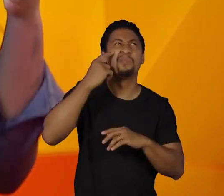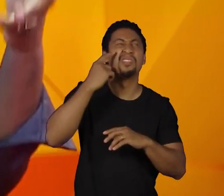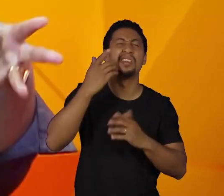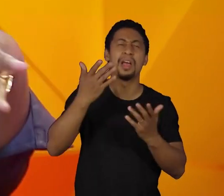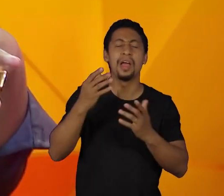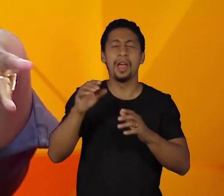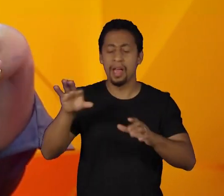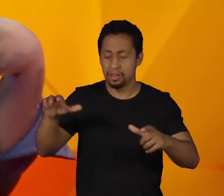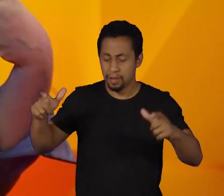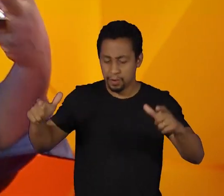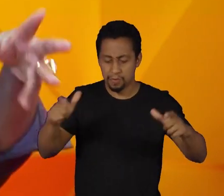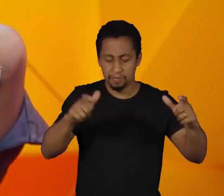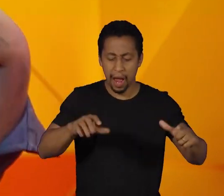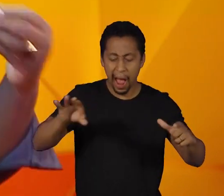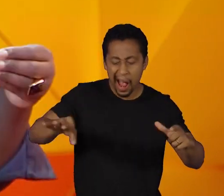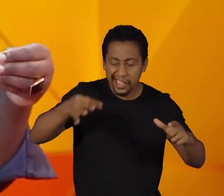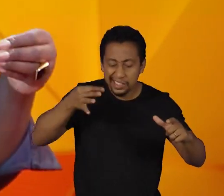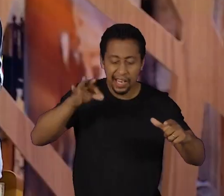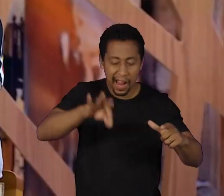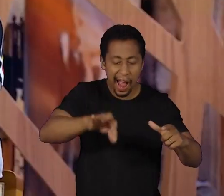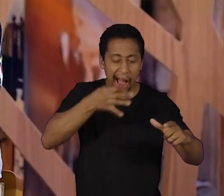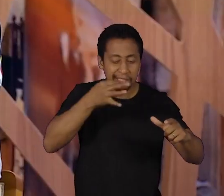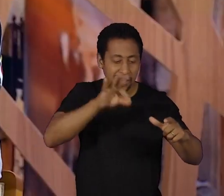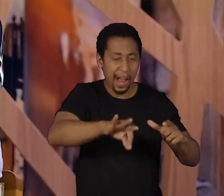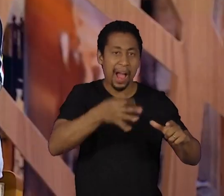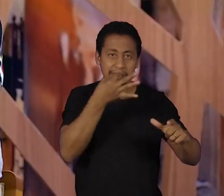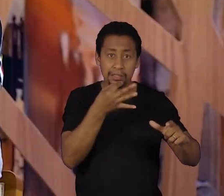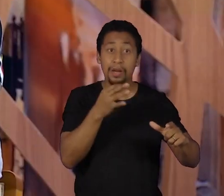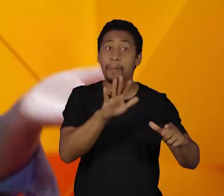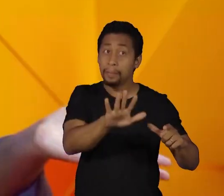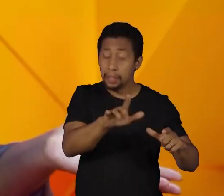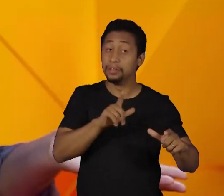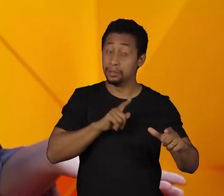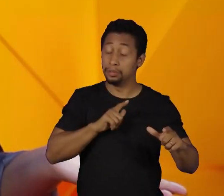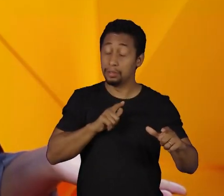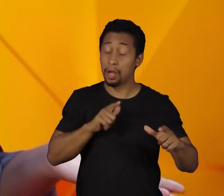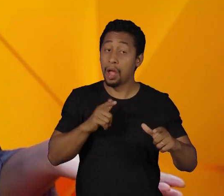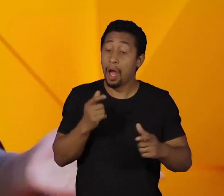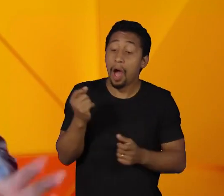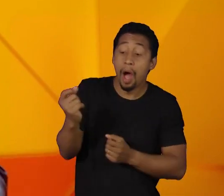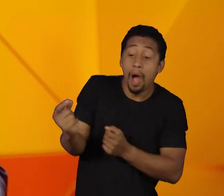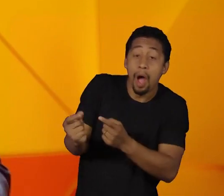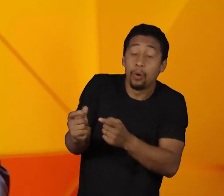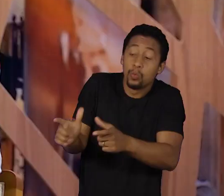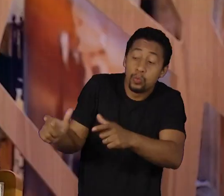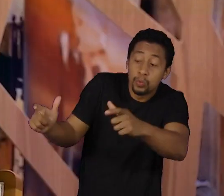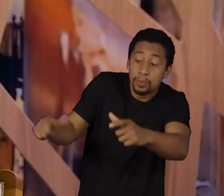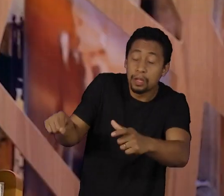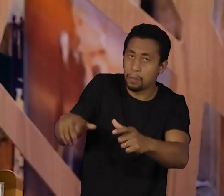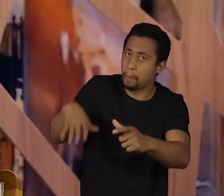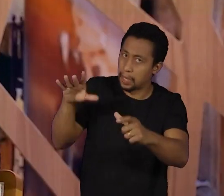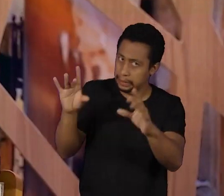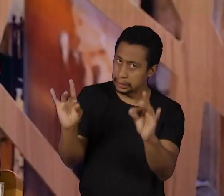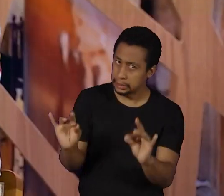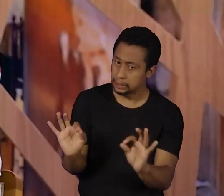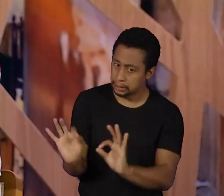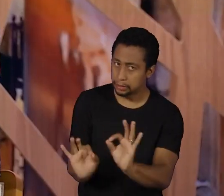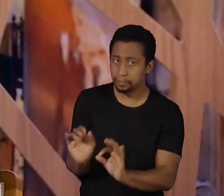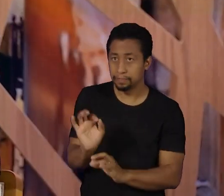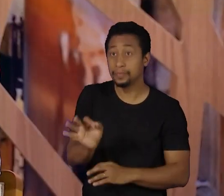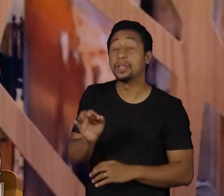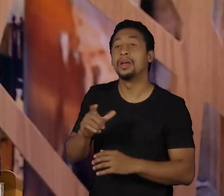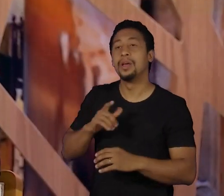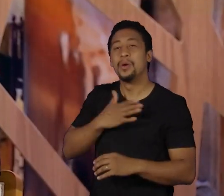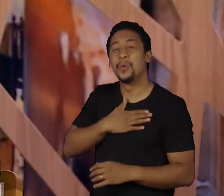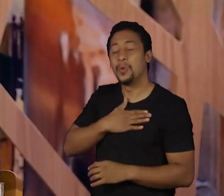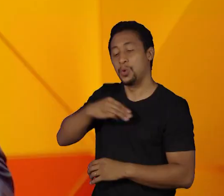a petiscos, né? Coisas mais Sim. fáceis assim de pegar, mas na verdade tem alguns pratos que são um pouco mais elaborados, mocotó. Né? Mocotó, amo mocotó.